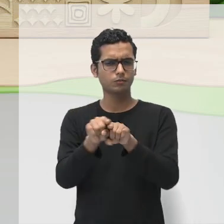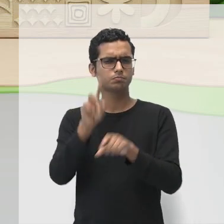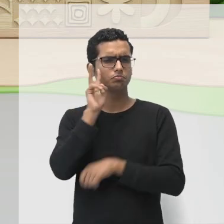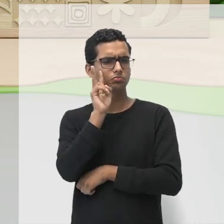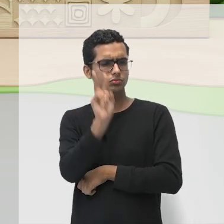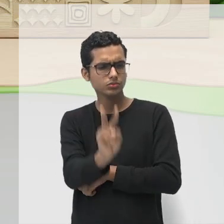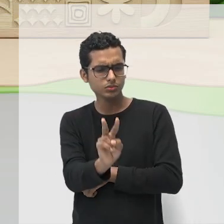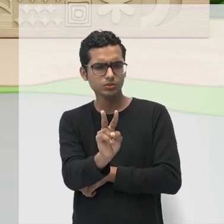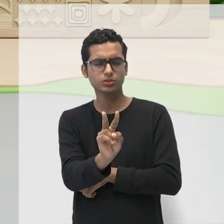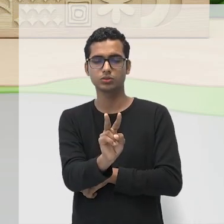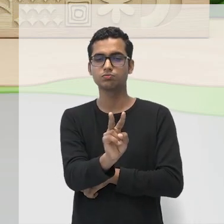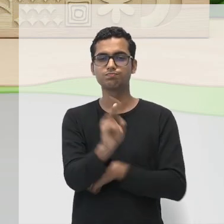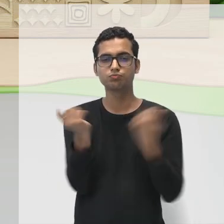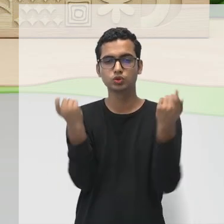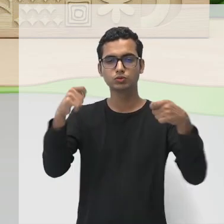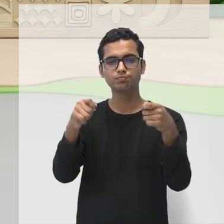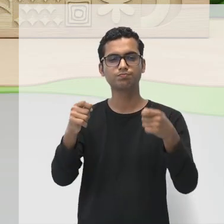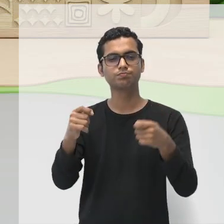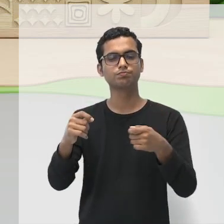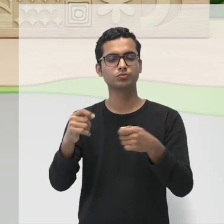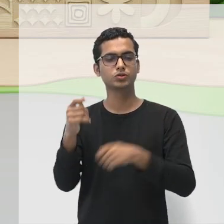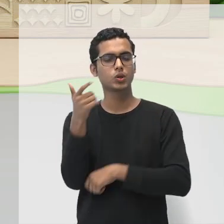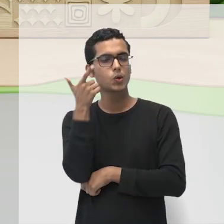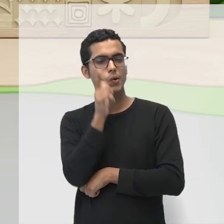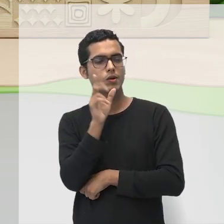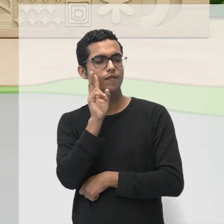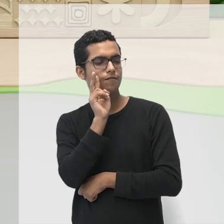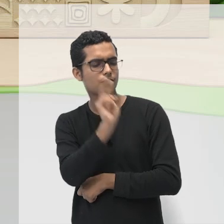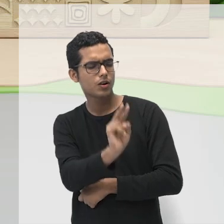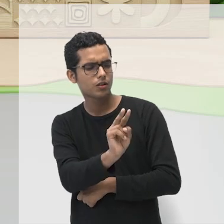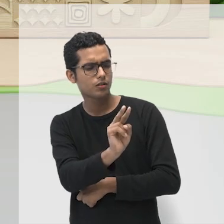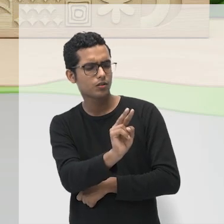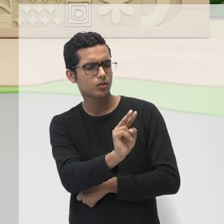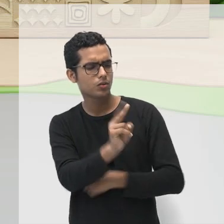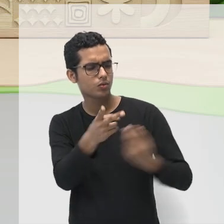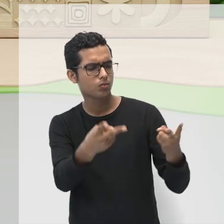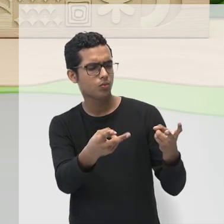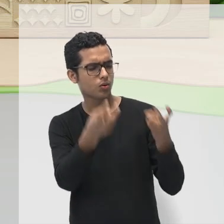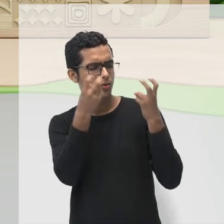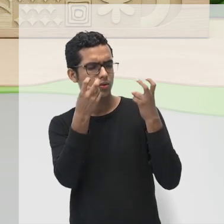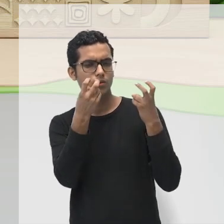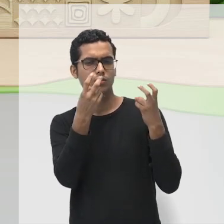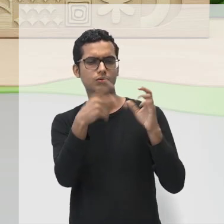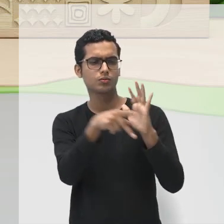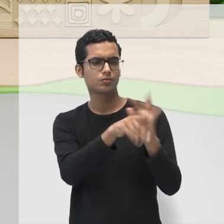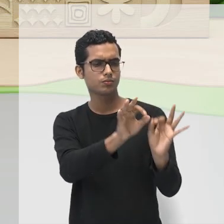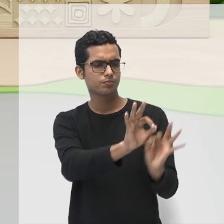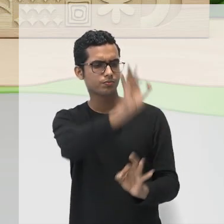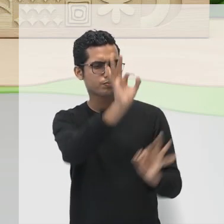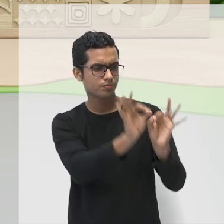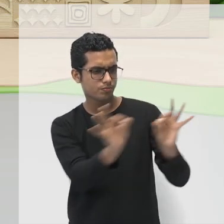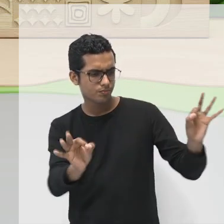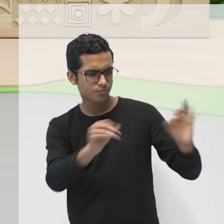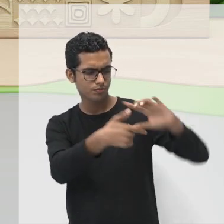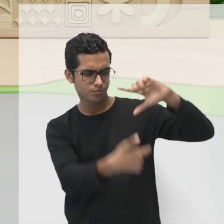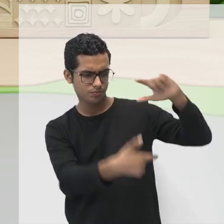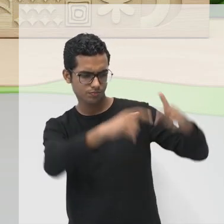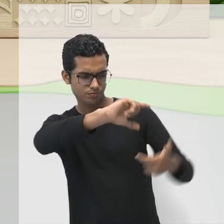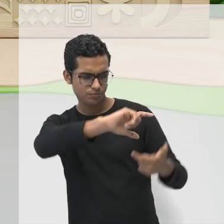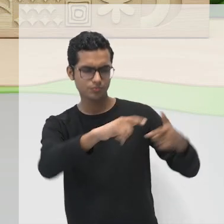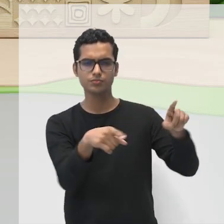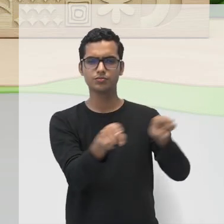visão podemos, né, ver os objetos e perceber desde o tamanho deles,